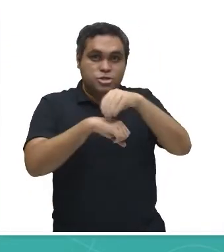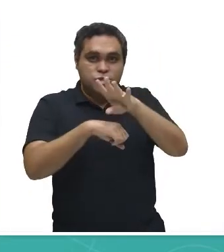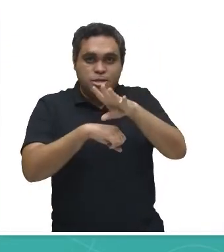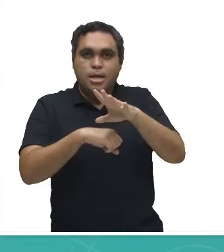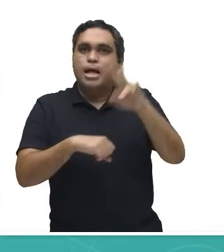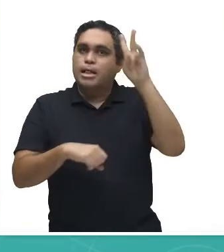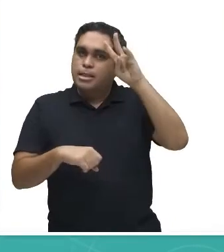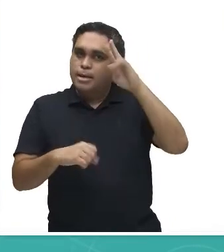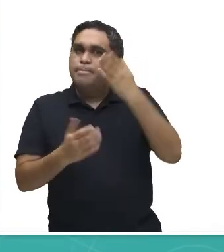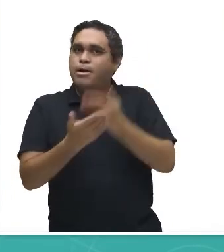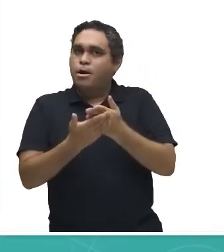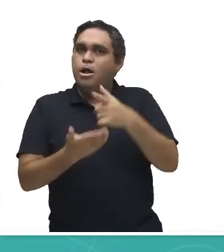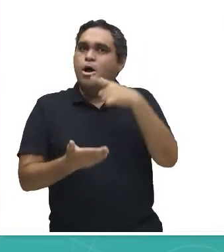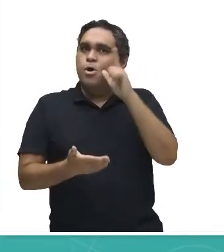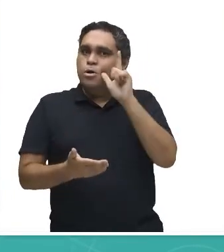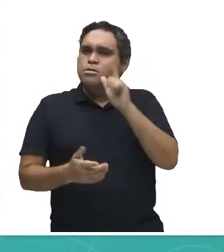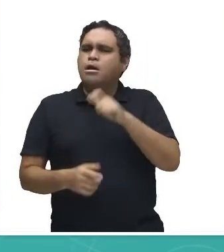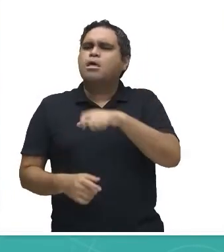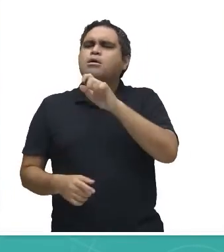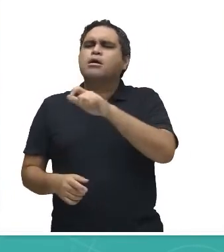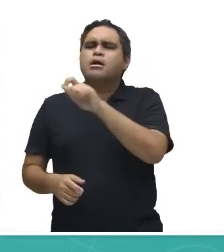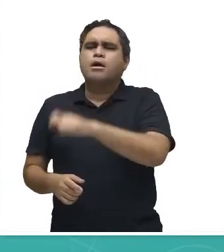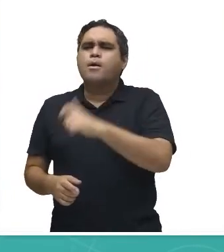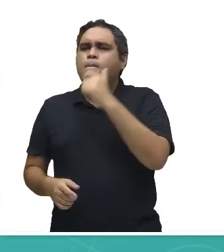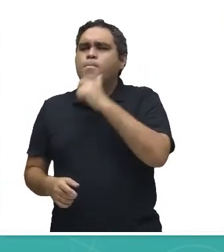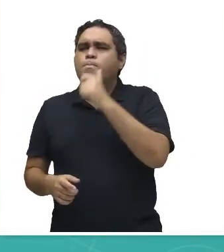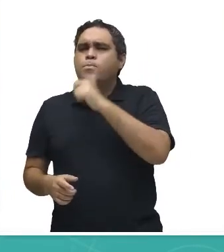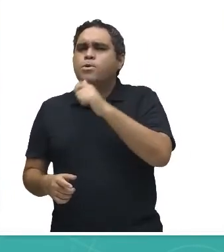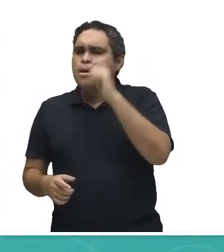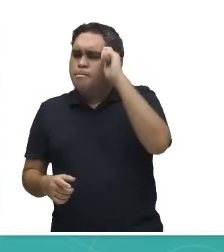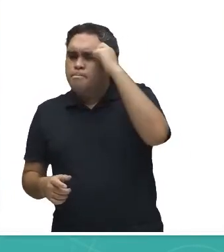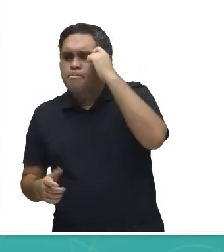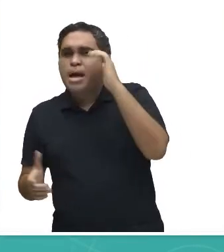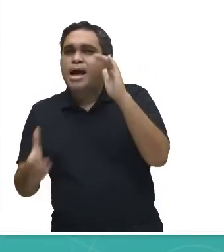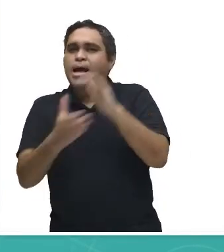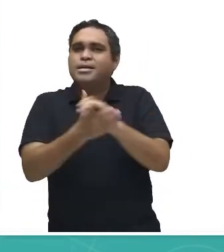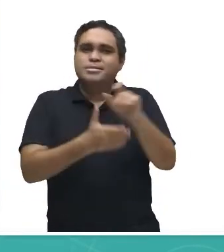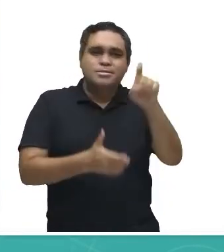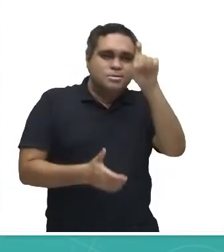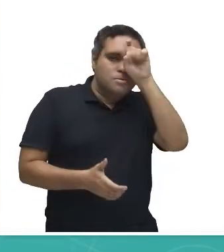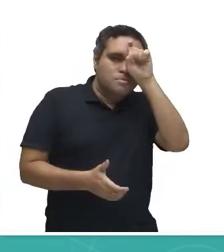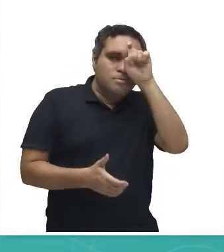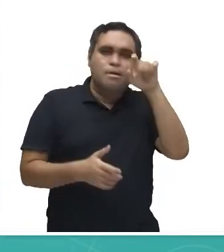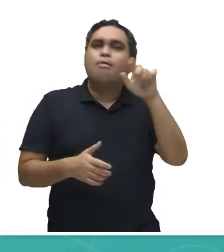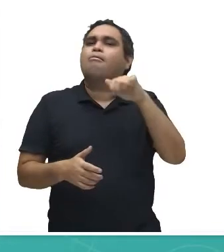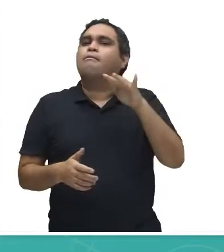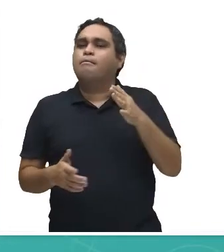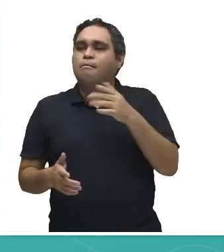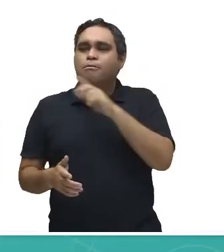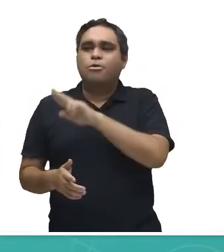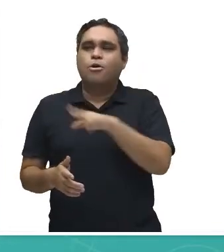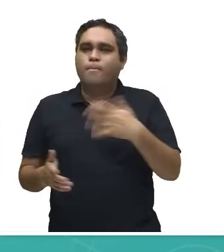tá, gente? Mas qualquer dúvida nós podemos aí responder para vocês, tá bom? Vamos lá rapidinho, então?